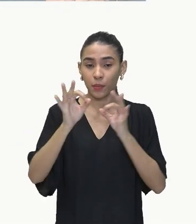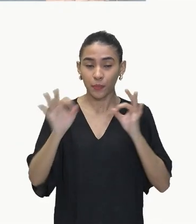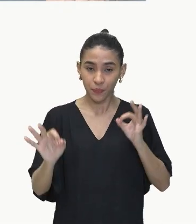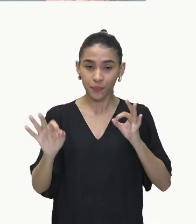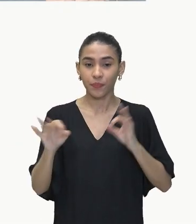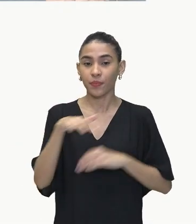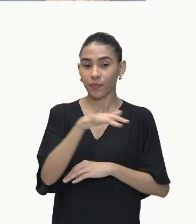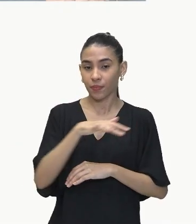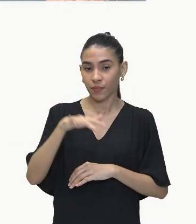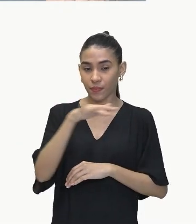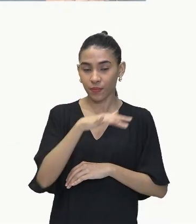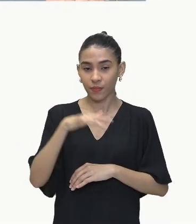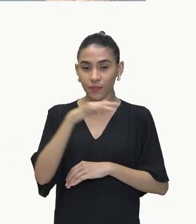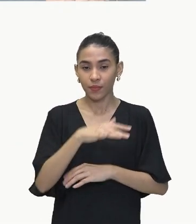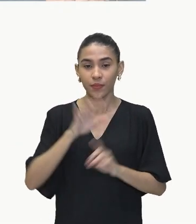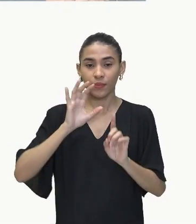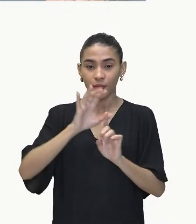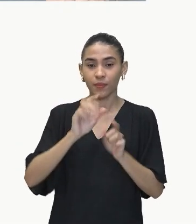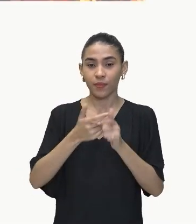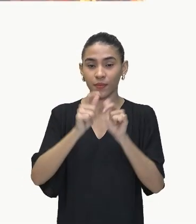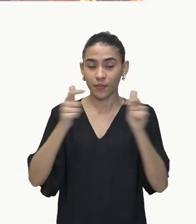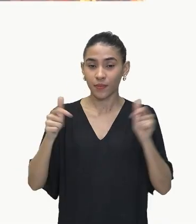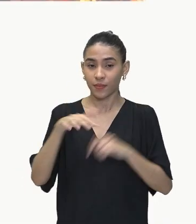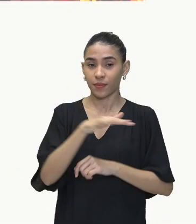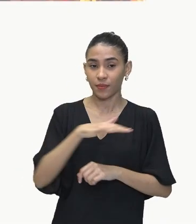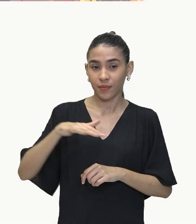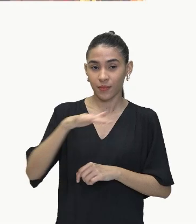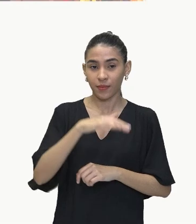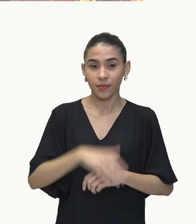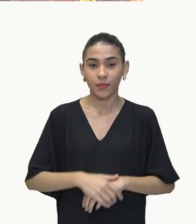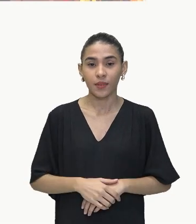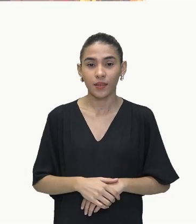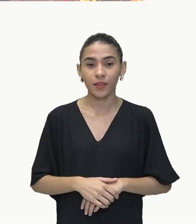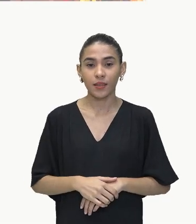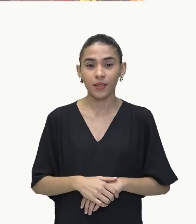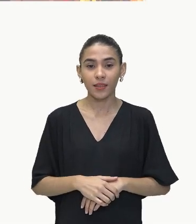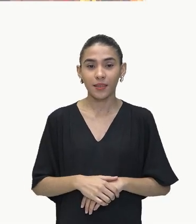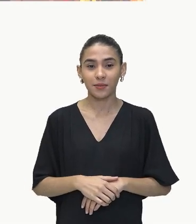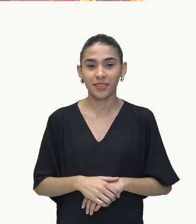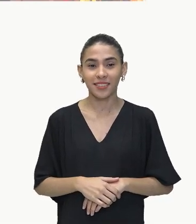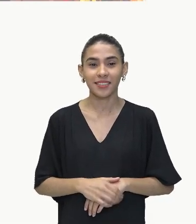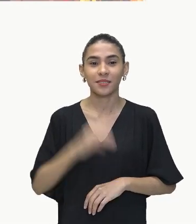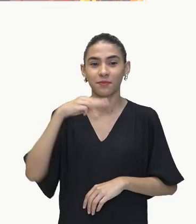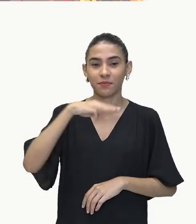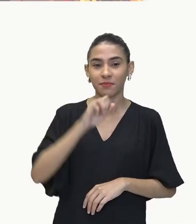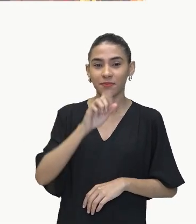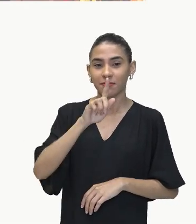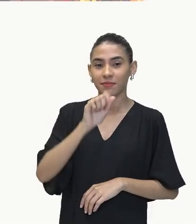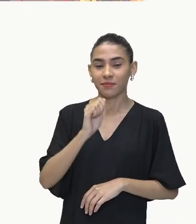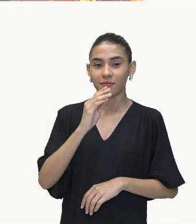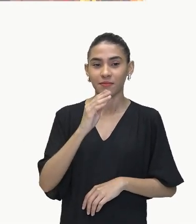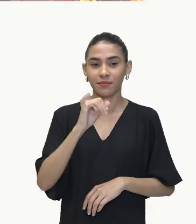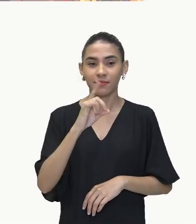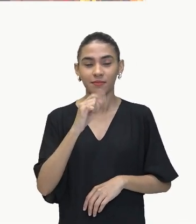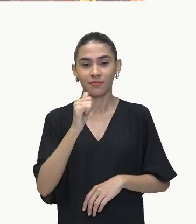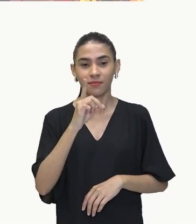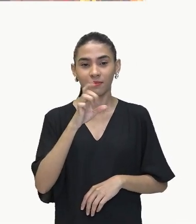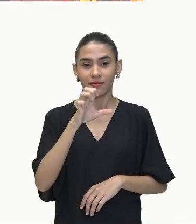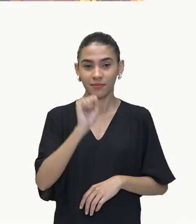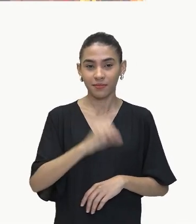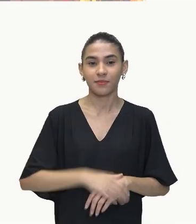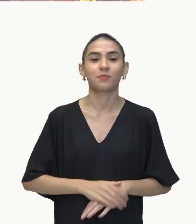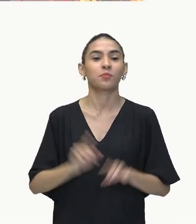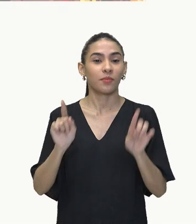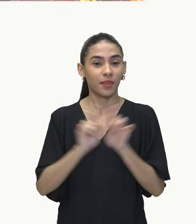de grande área de influência, tá bom? Vamos falar um pouco sobre as megacidades. Essas megacidades